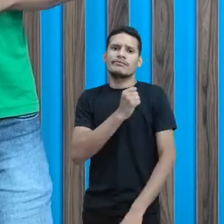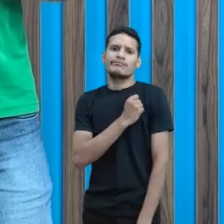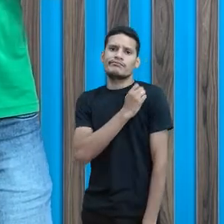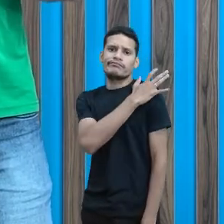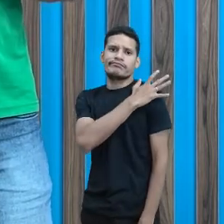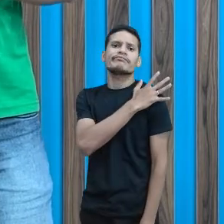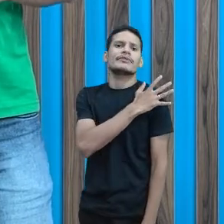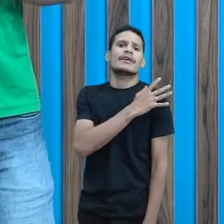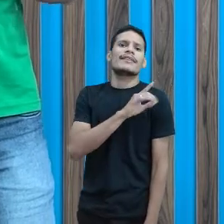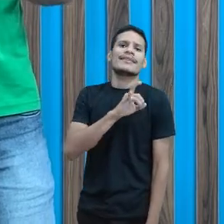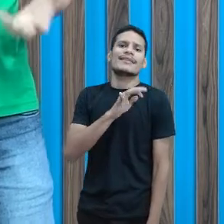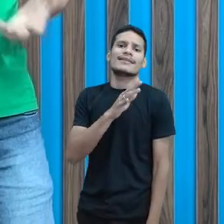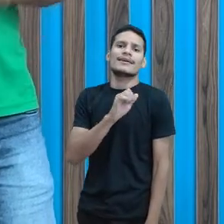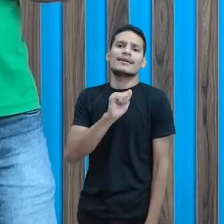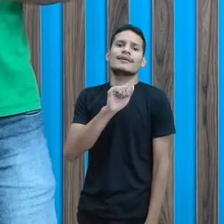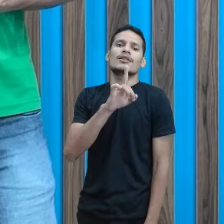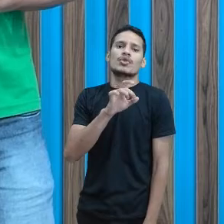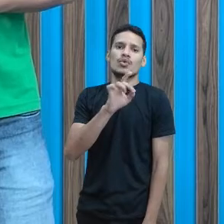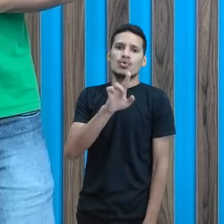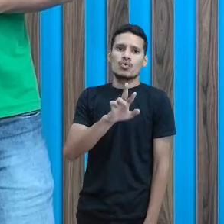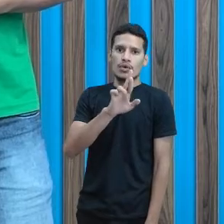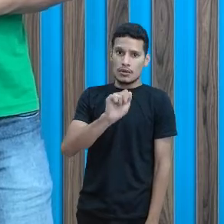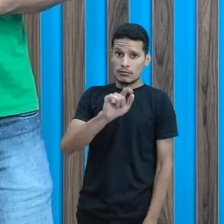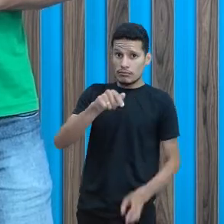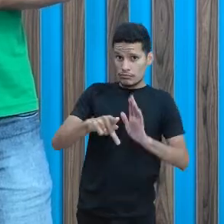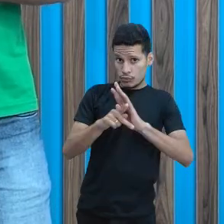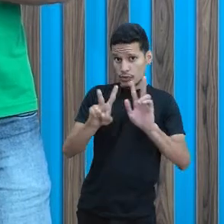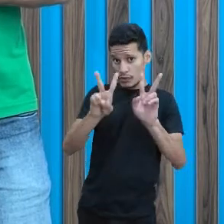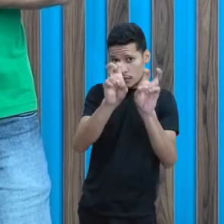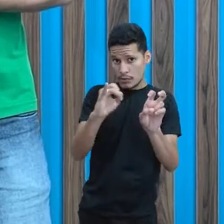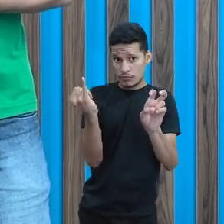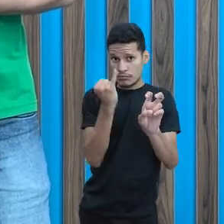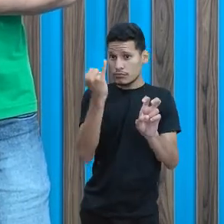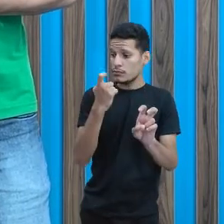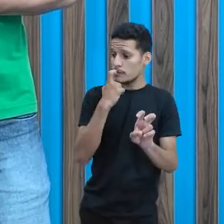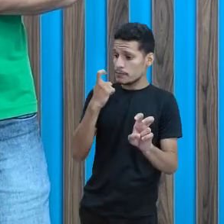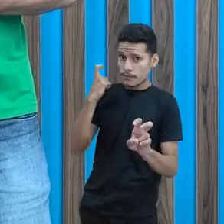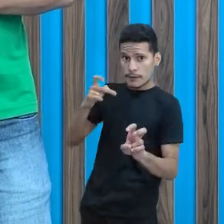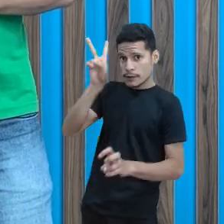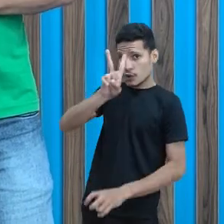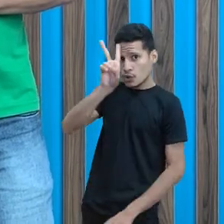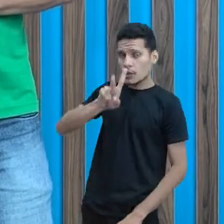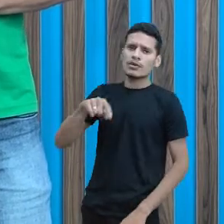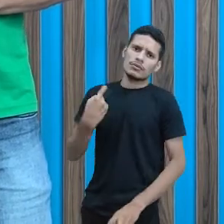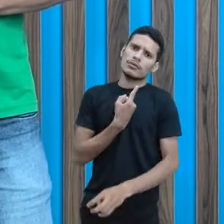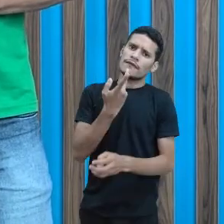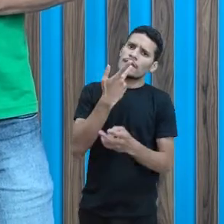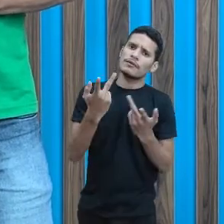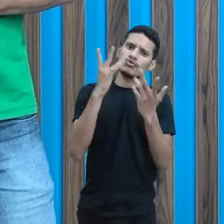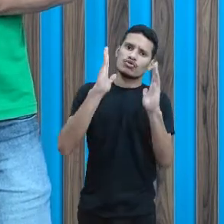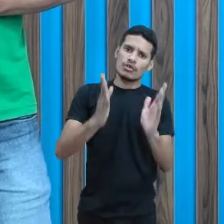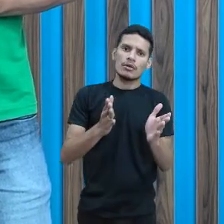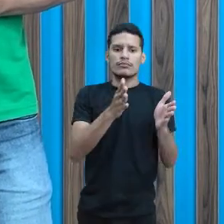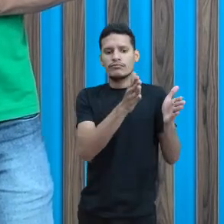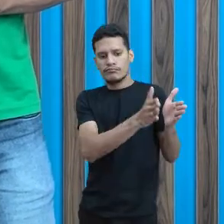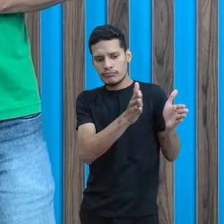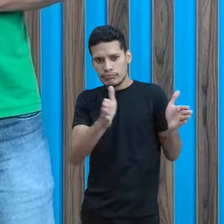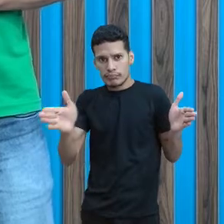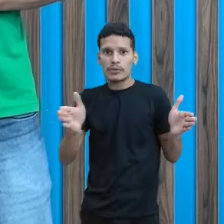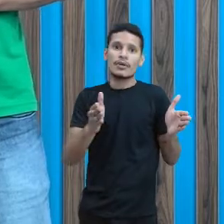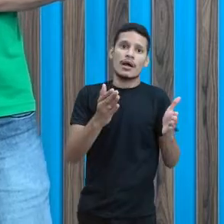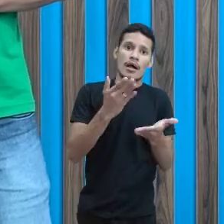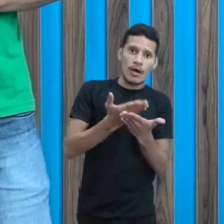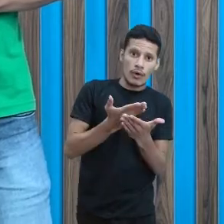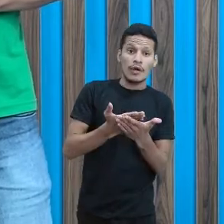tema muito importante da nossa história mais recente e que nós estamos tratando aqui nessa série de aulas. Hoje eu estou aqui com o Plínio,